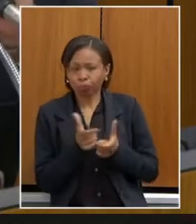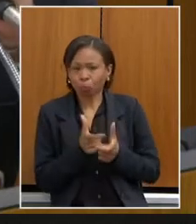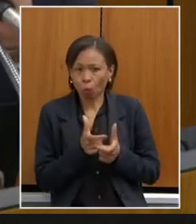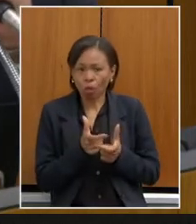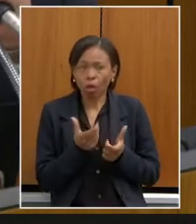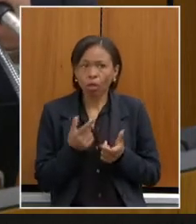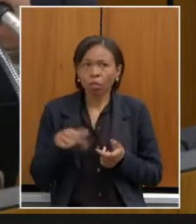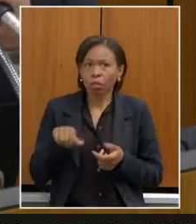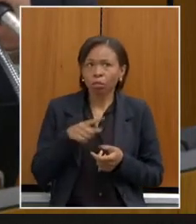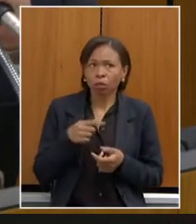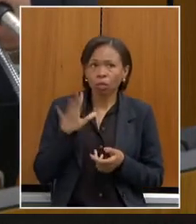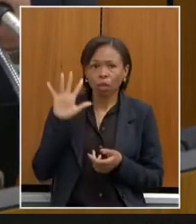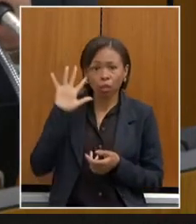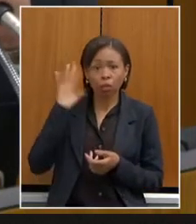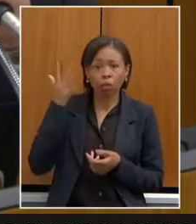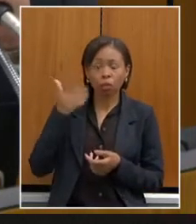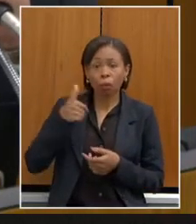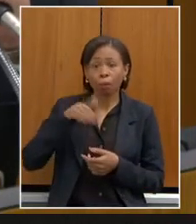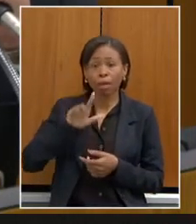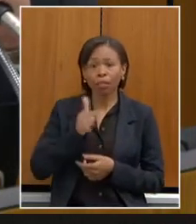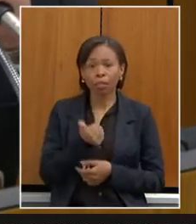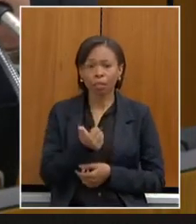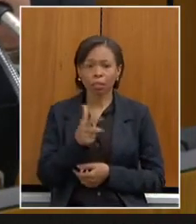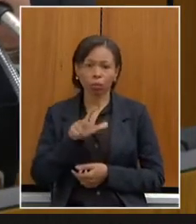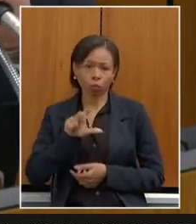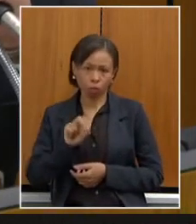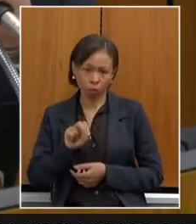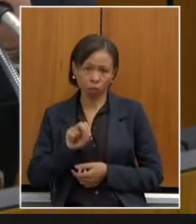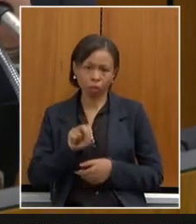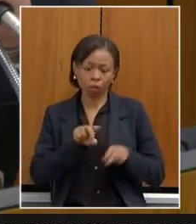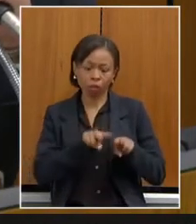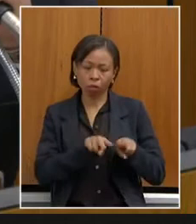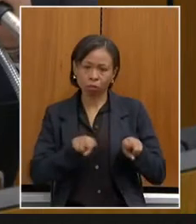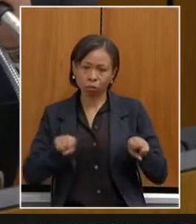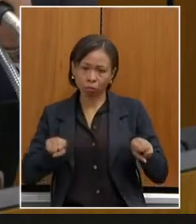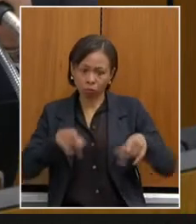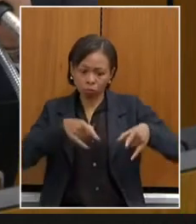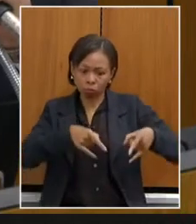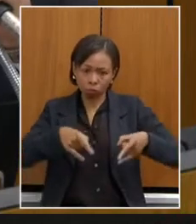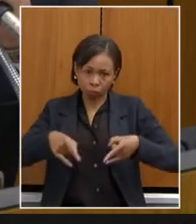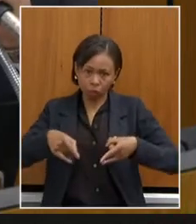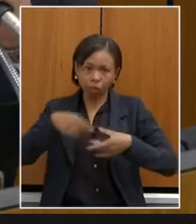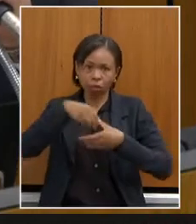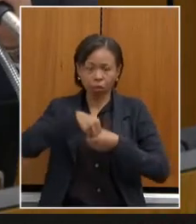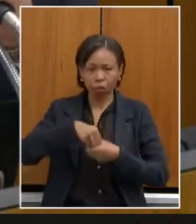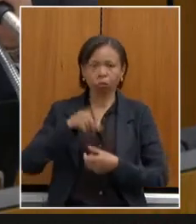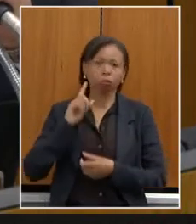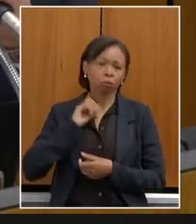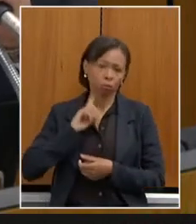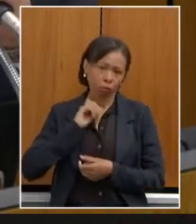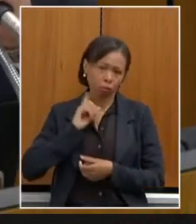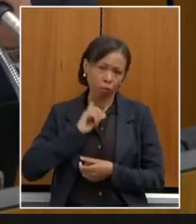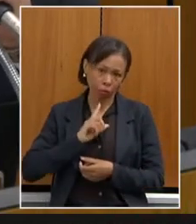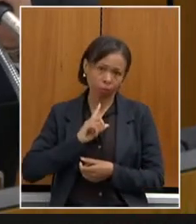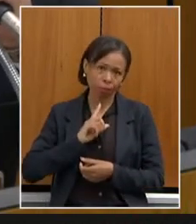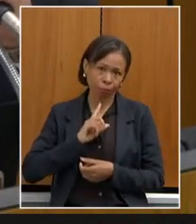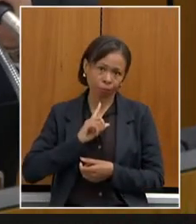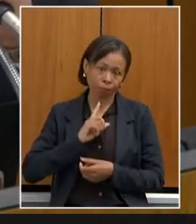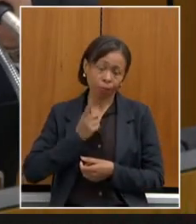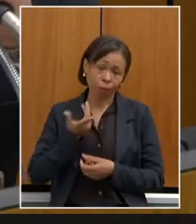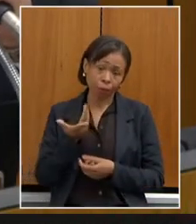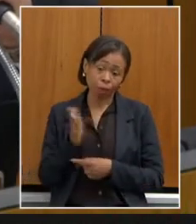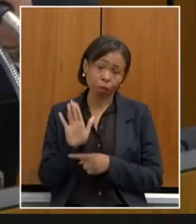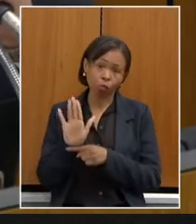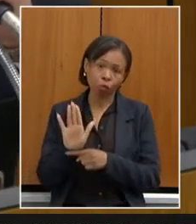credenciando mais 150 leitos no estado para compensar no interior que temos que regionalizar o atendimento